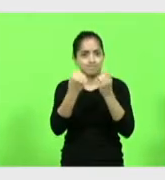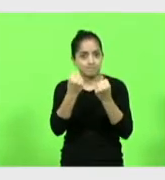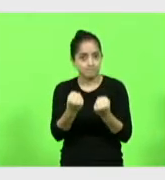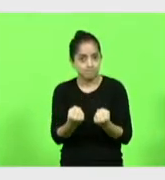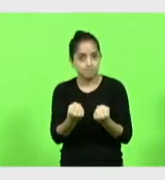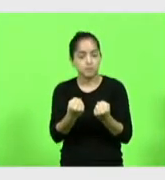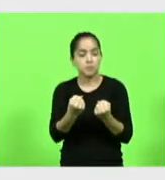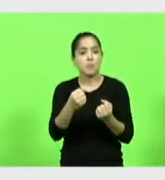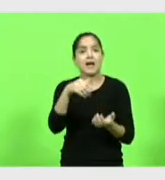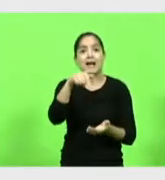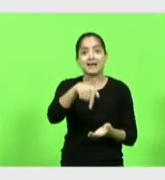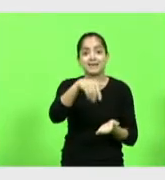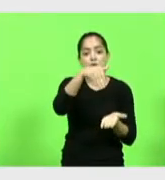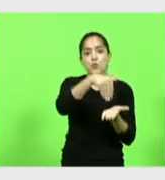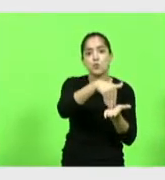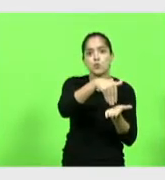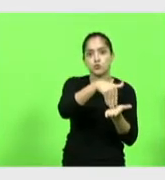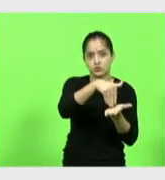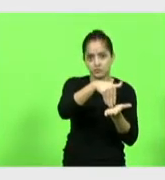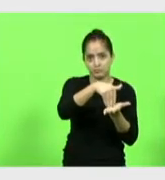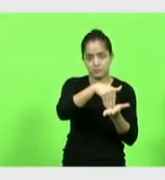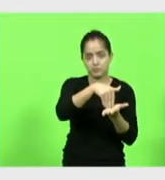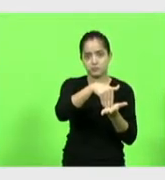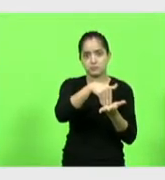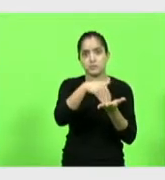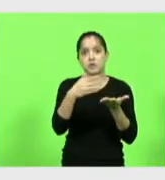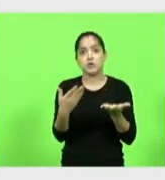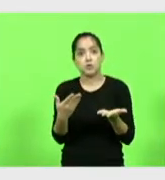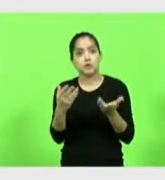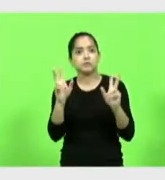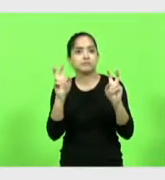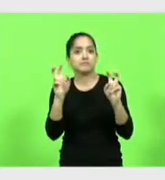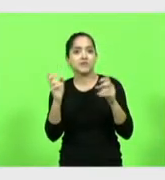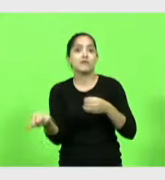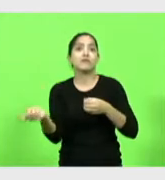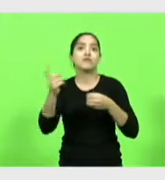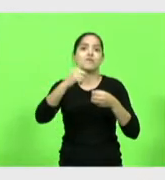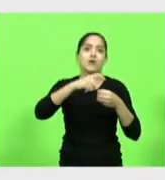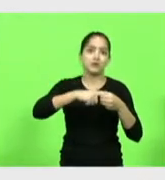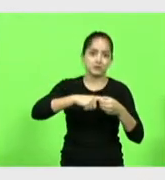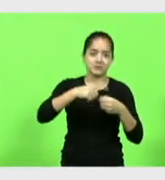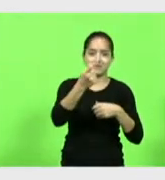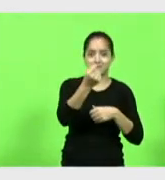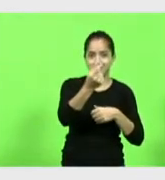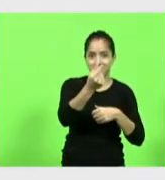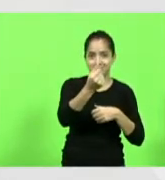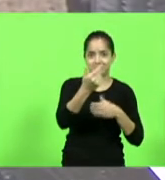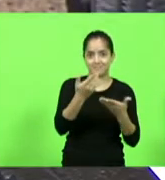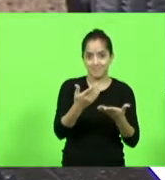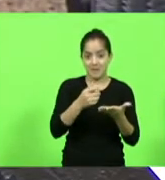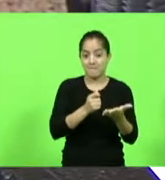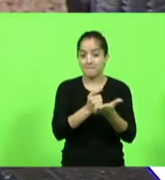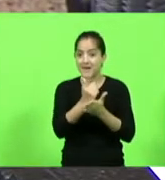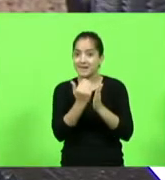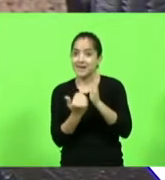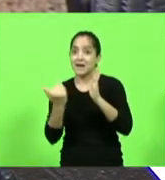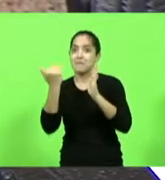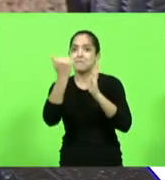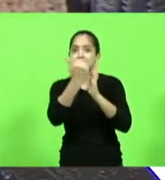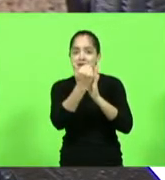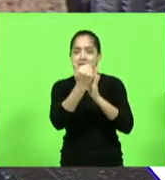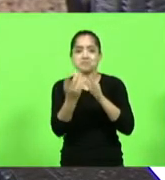o último colocado quando o assunto é retorno à sociedade. Ou seja, nós pagamos muito,